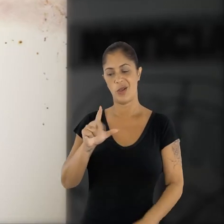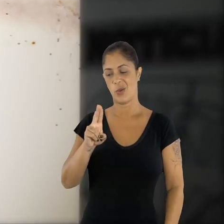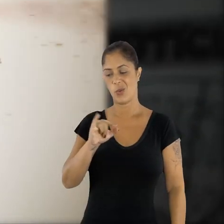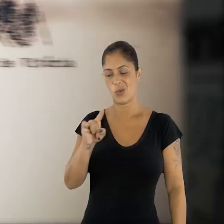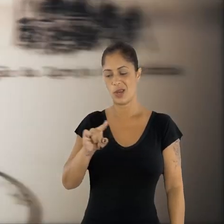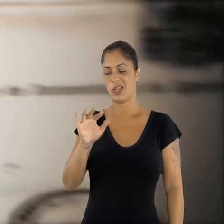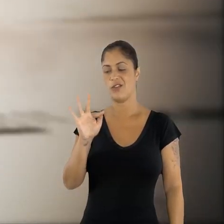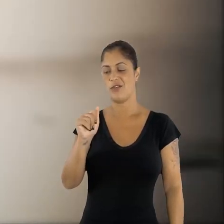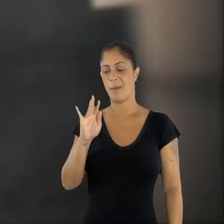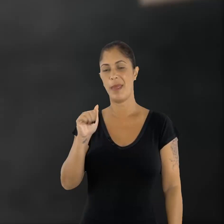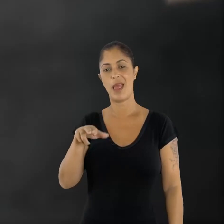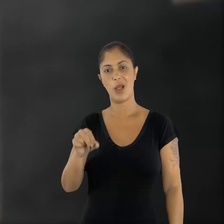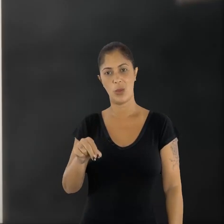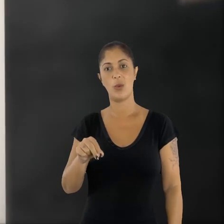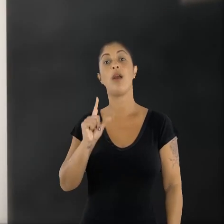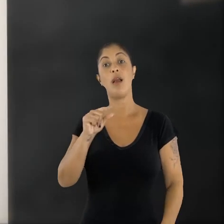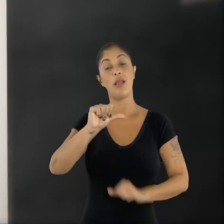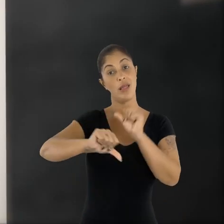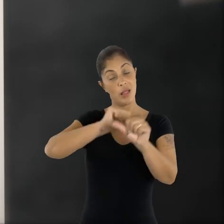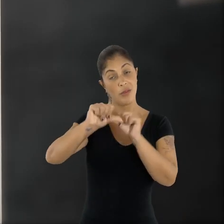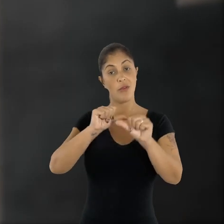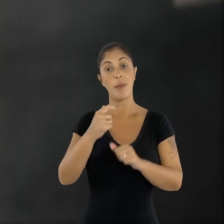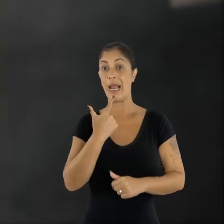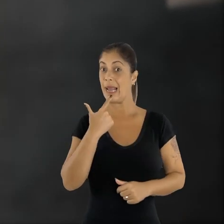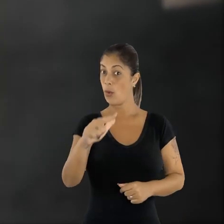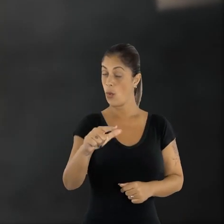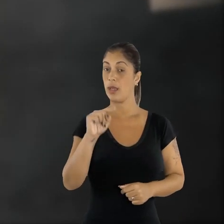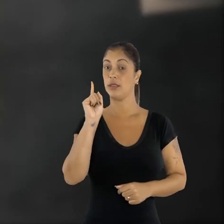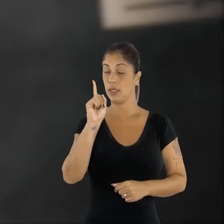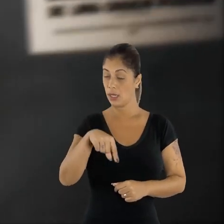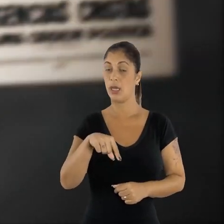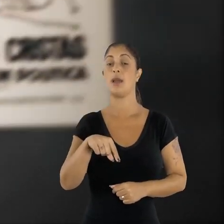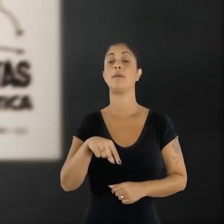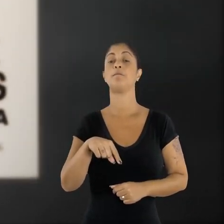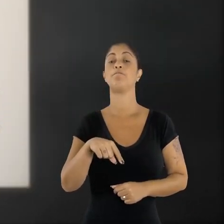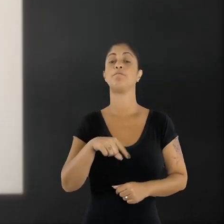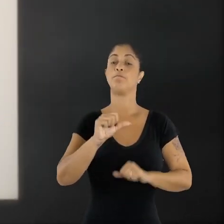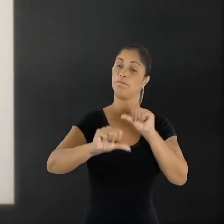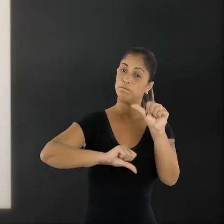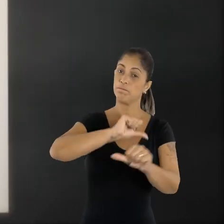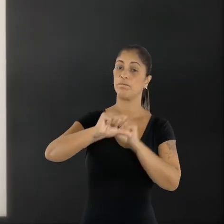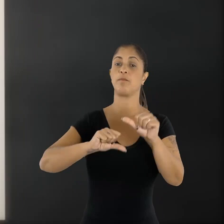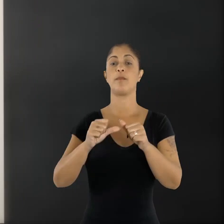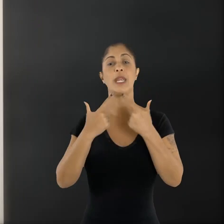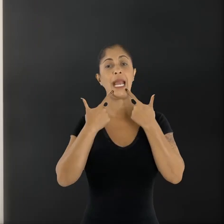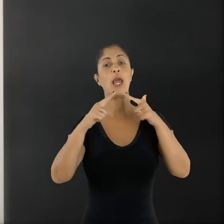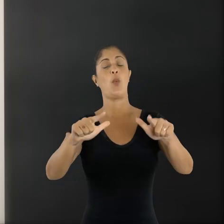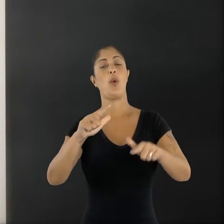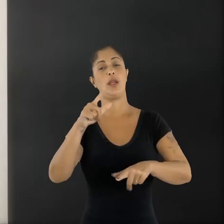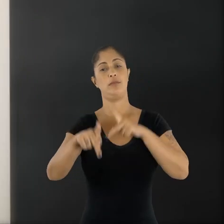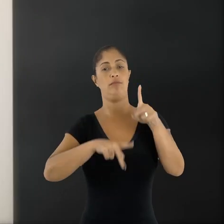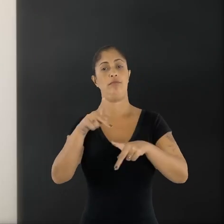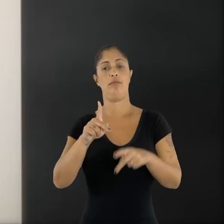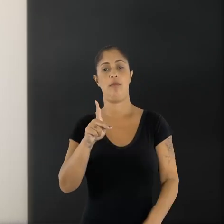Fabiano Miranda, e que transformavam a linguagem dos bispos da CNBB em linguagem popular.